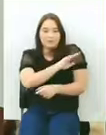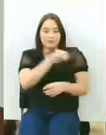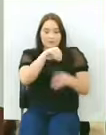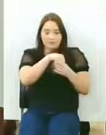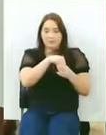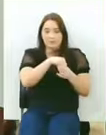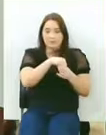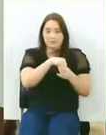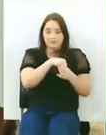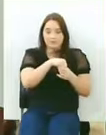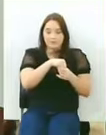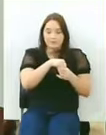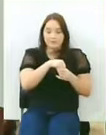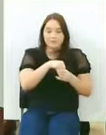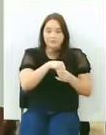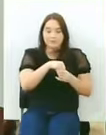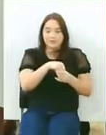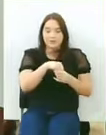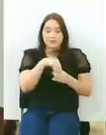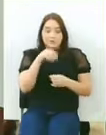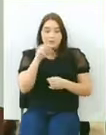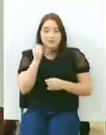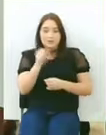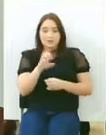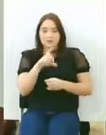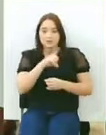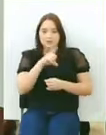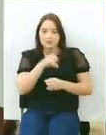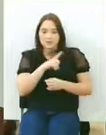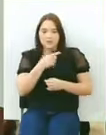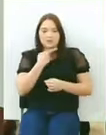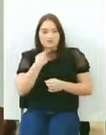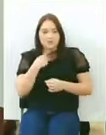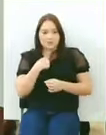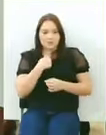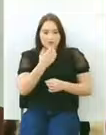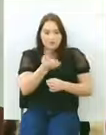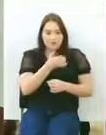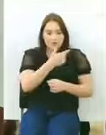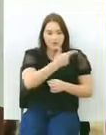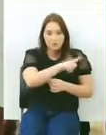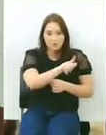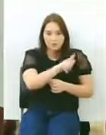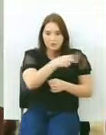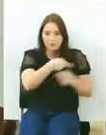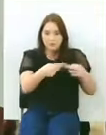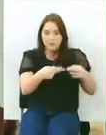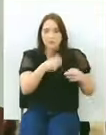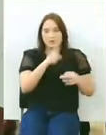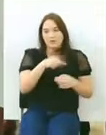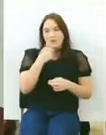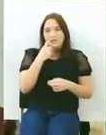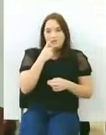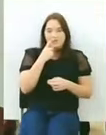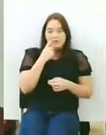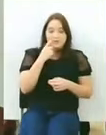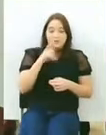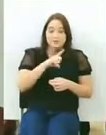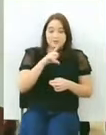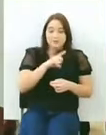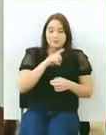nele. Por isso, desejar o que é do outro é inveja, e isso leva à soberba e à